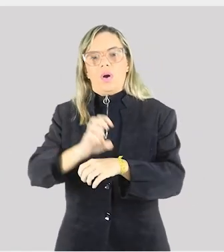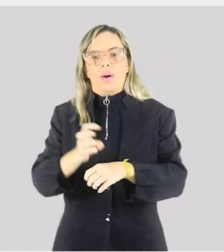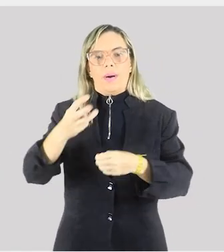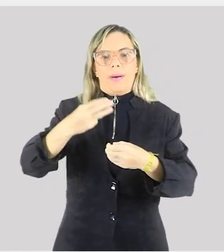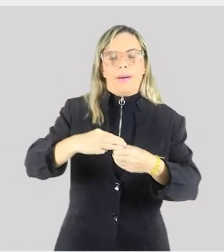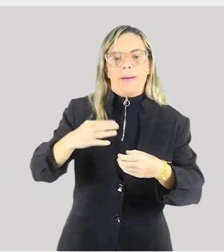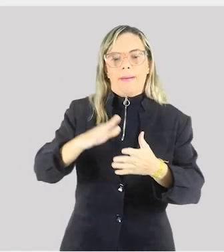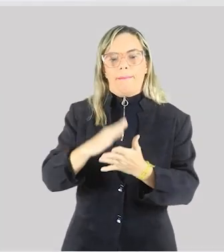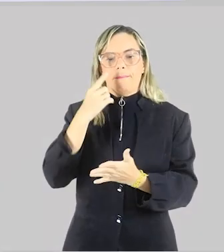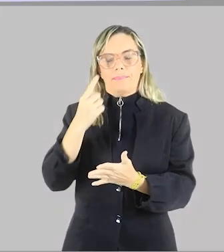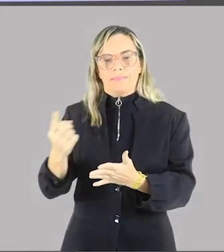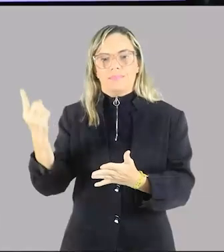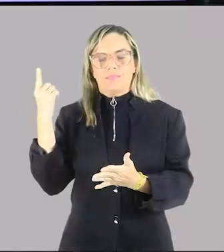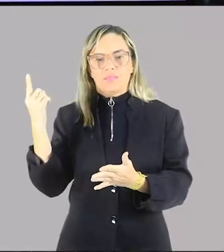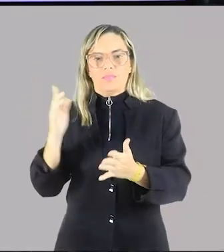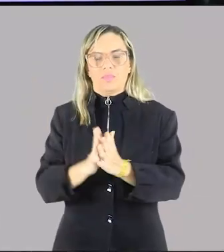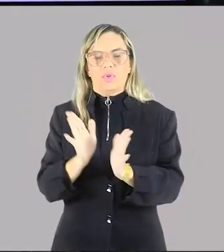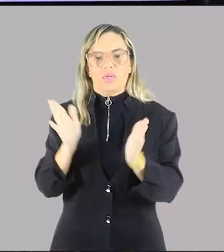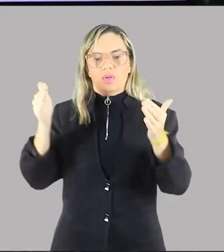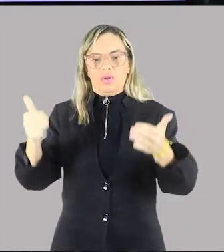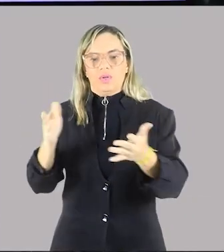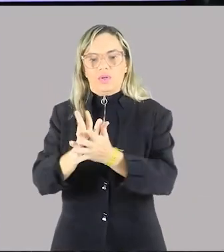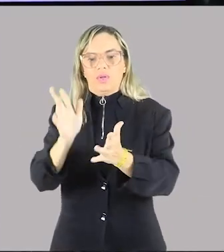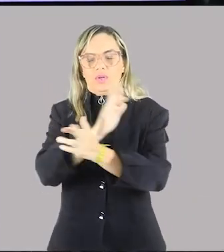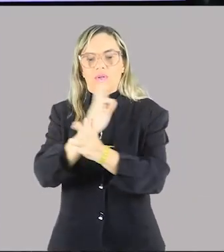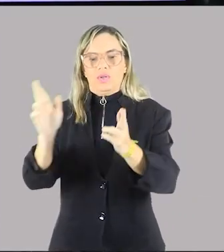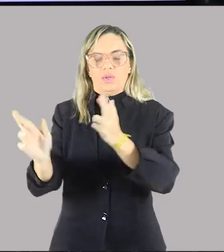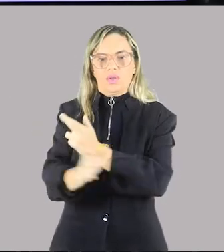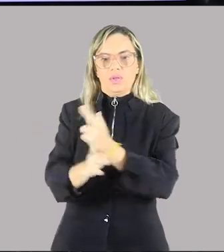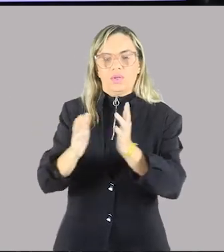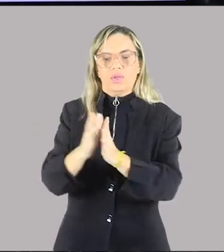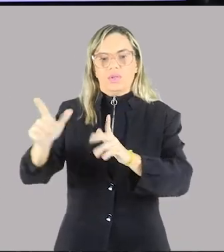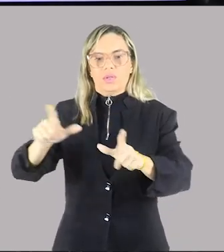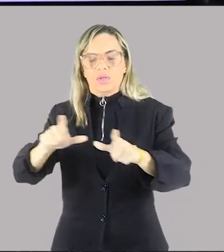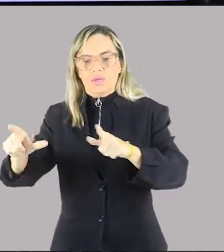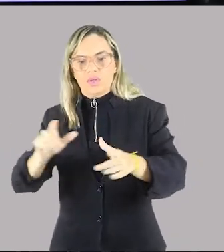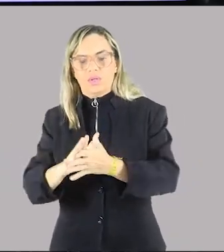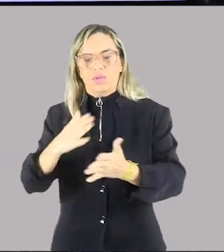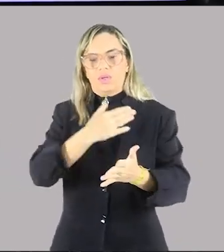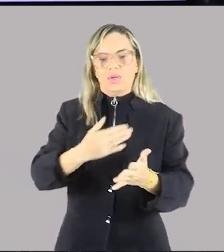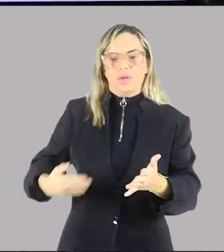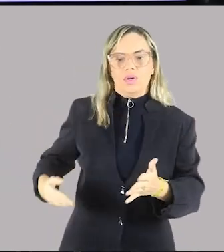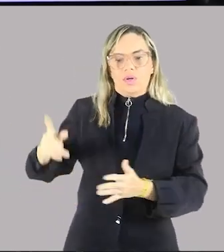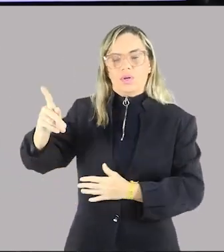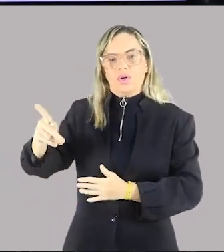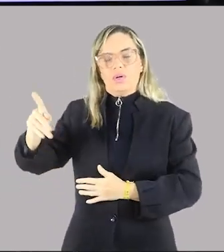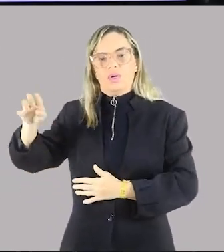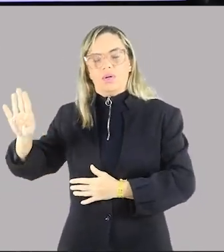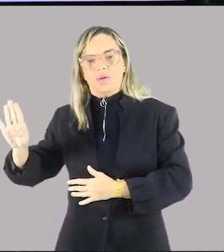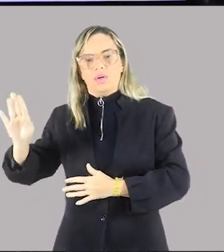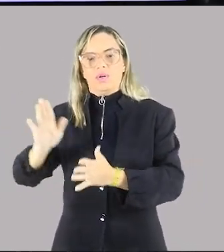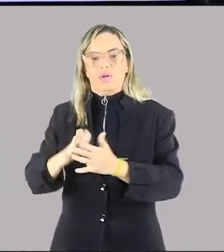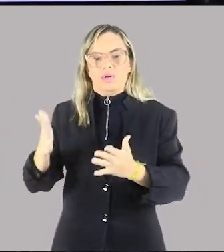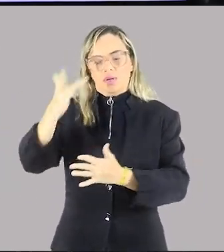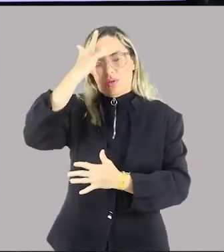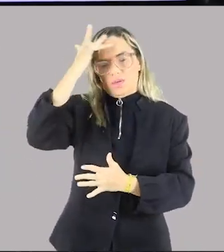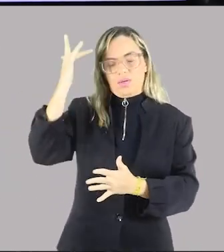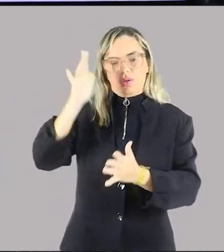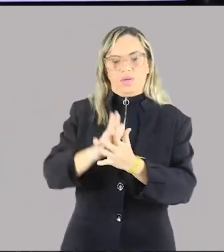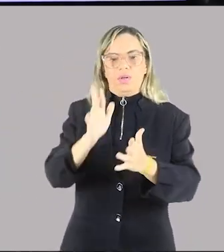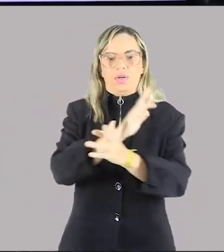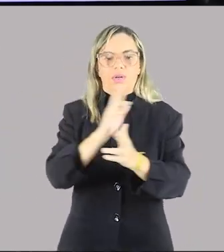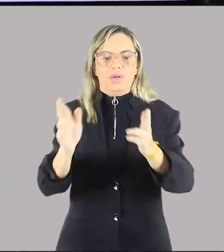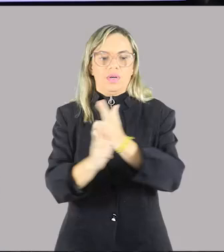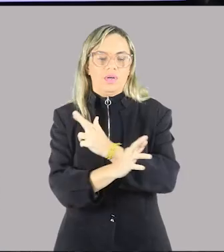a observação da sua relação com os seus agentes, certo? A relação do Estado com os seus agentes, ou seja, a relação